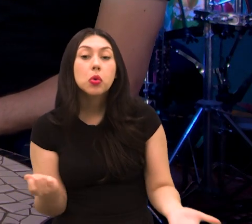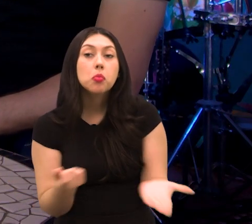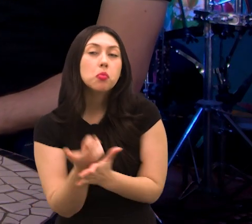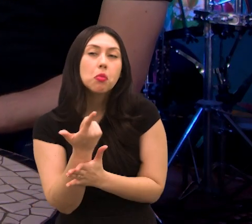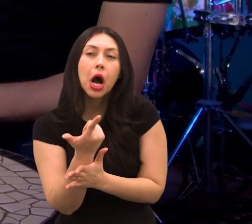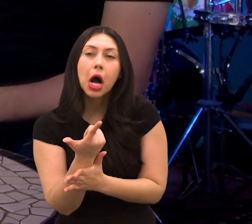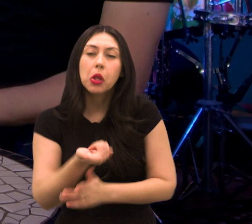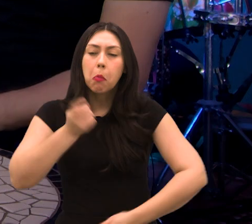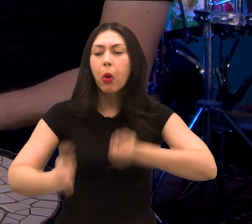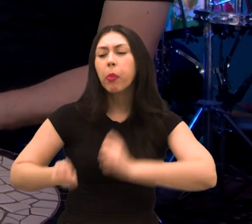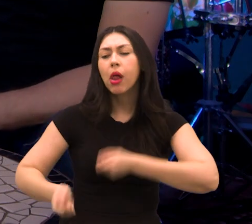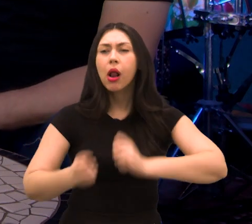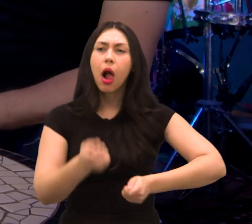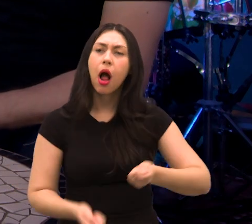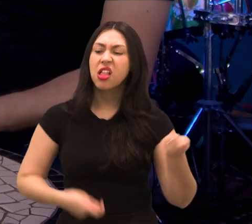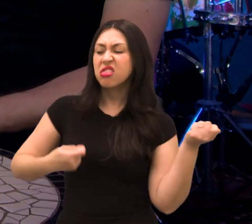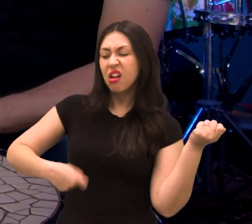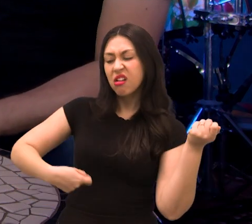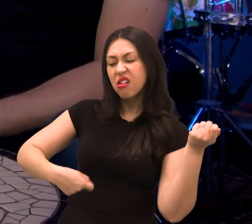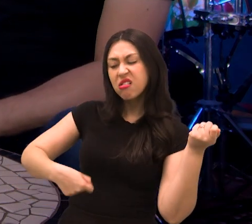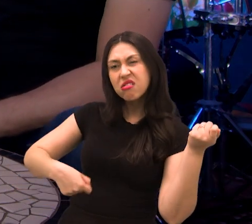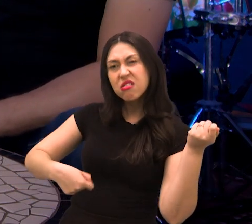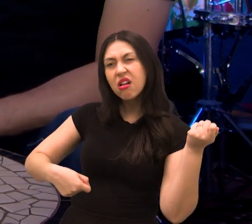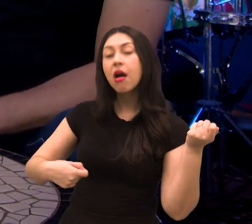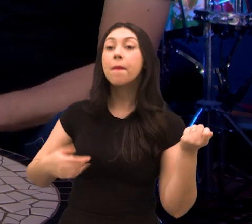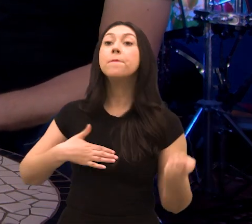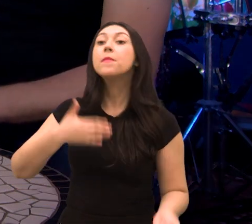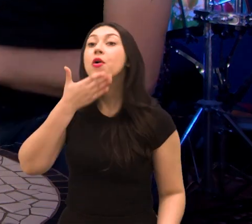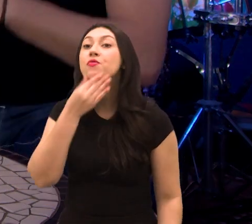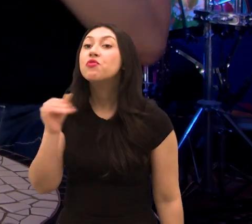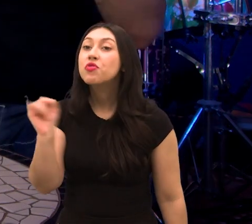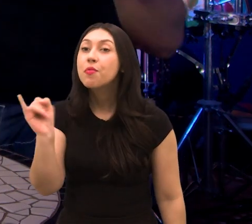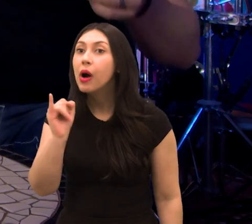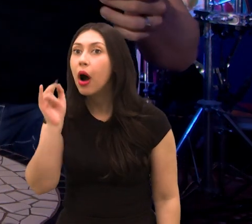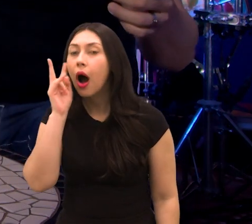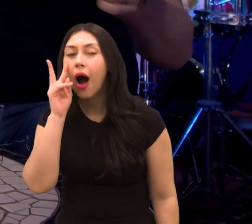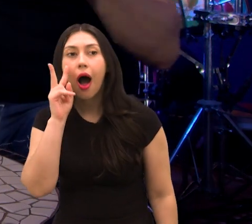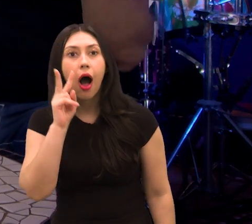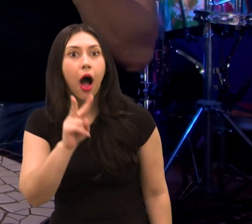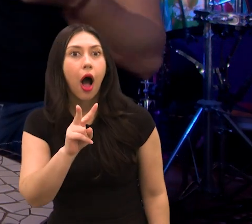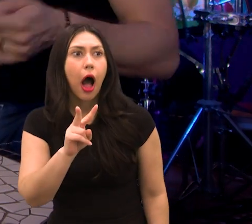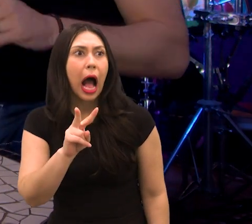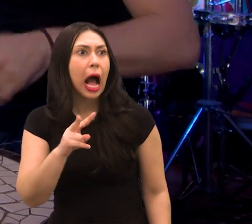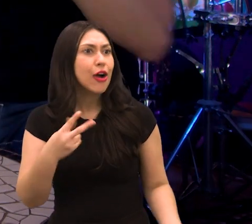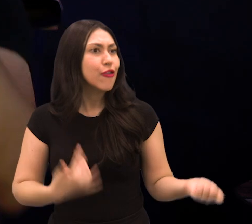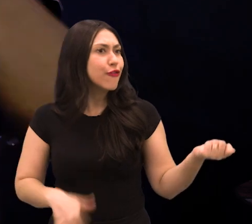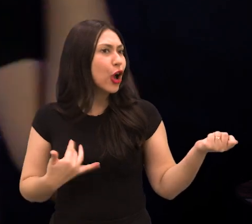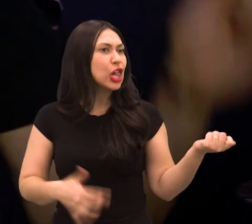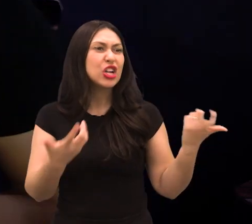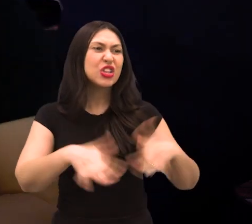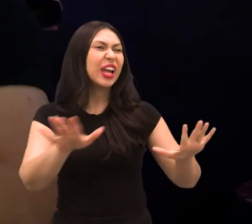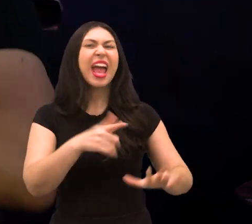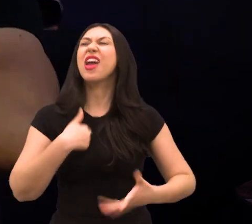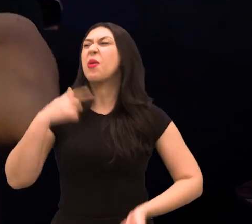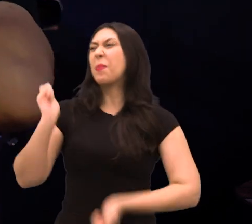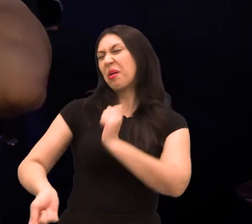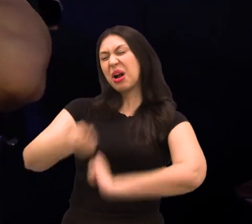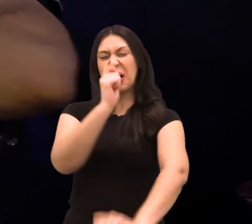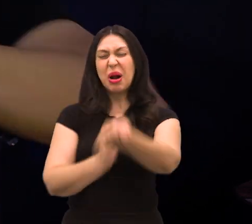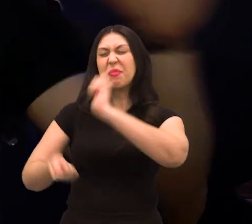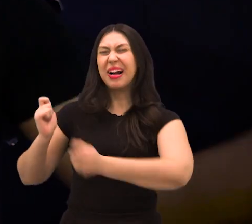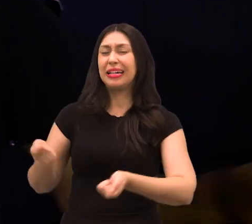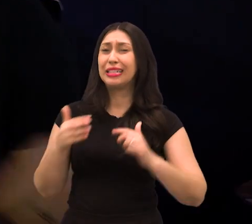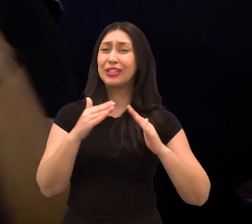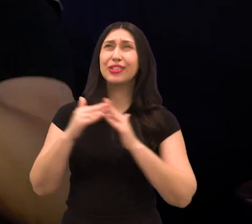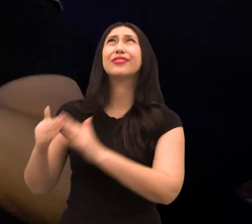comprado bateria para o meu irmão, guitarra. Nossa, agora eu tô feito. Aí eu não queria tocar violão, eu ficava só fazendo barulho, desespero